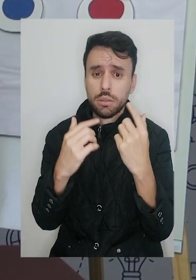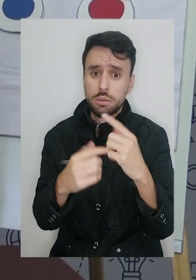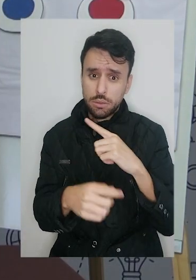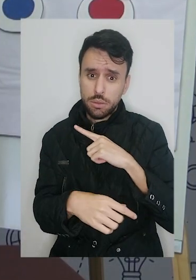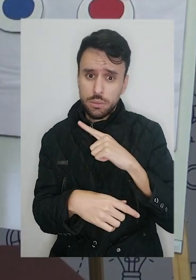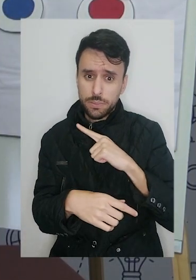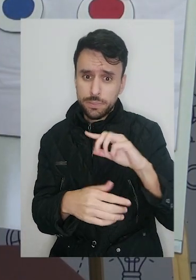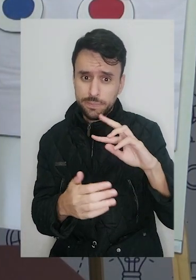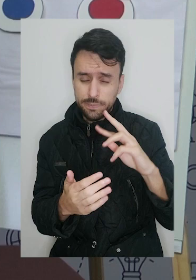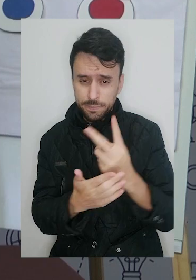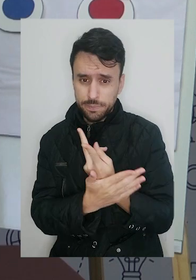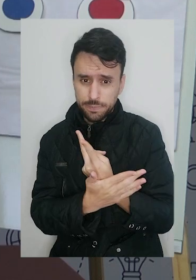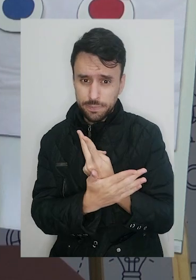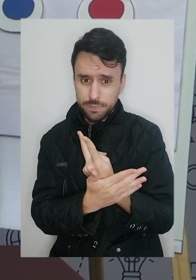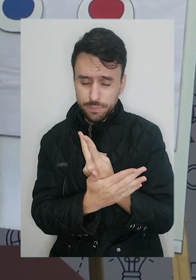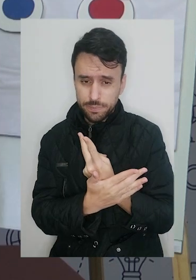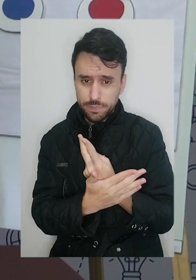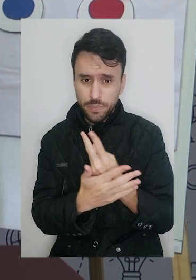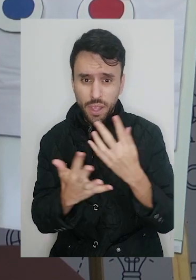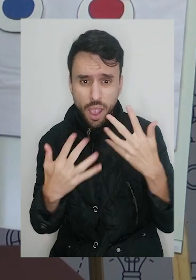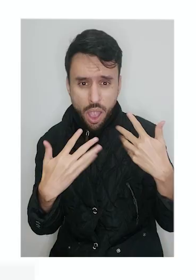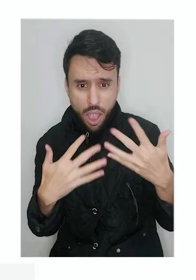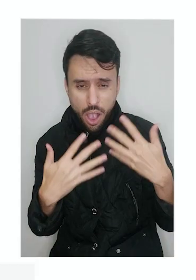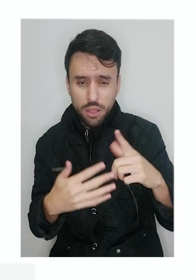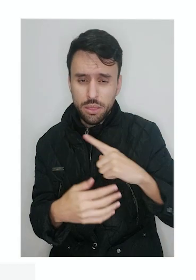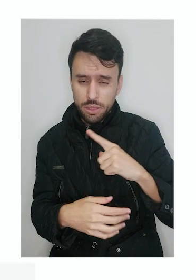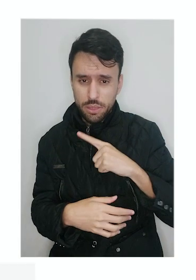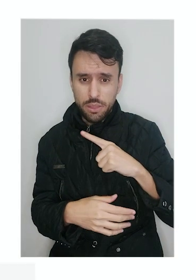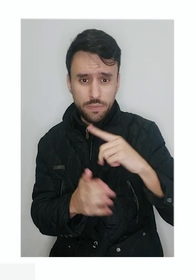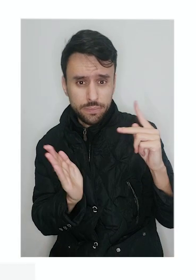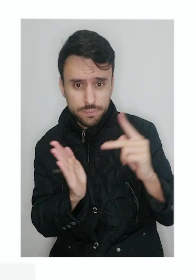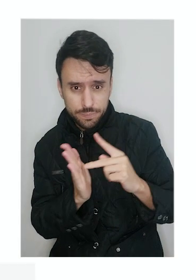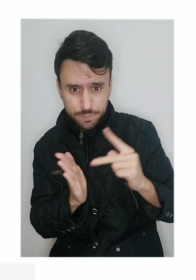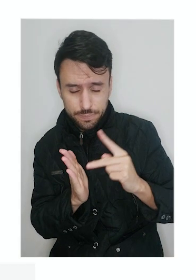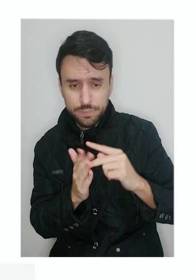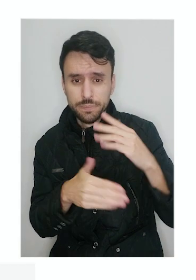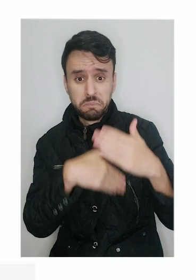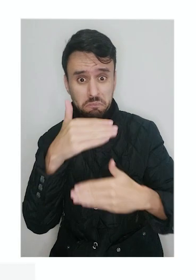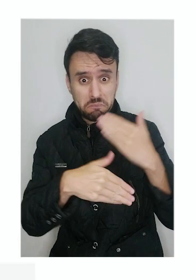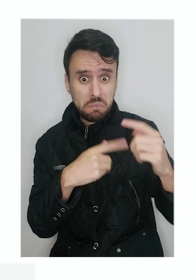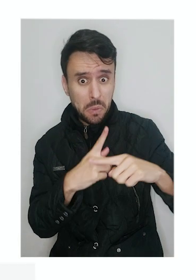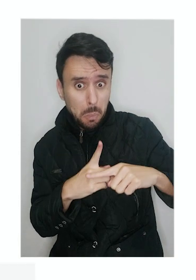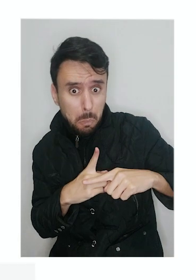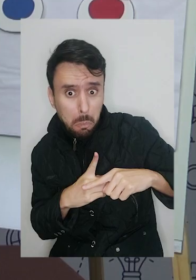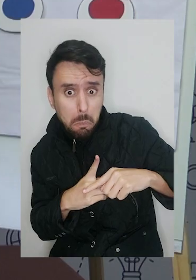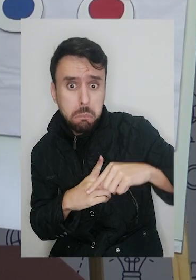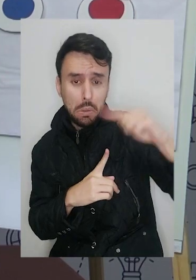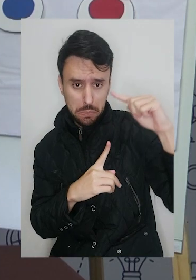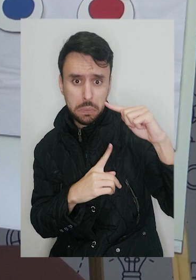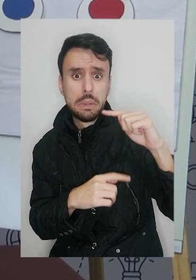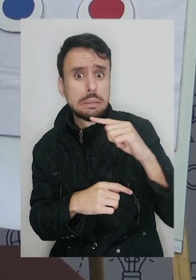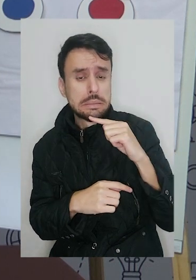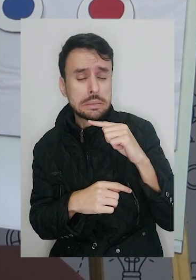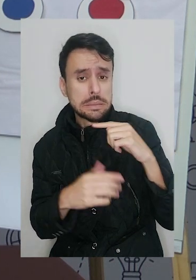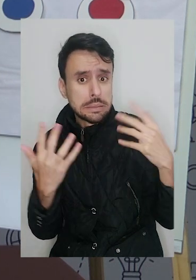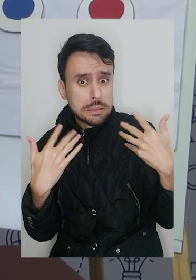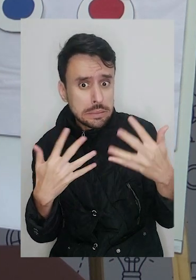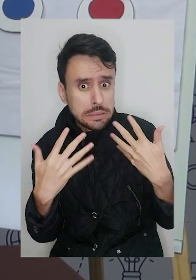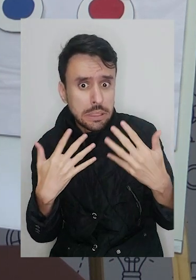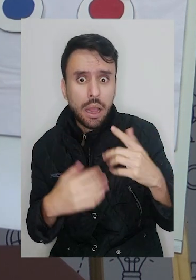calor? Está calor. Olha a temperatura. Ela subiu e subiu bastante. Então, está